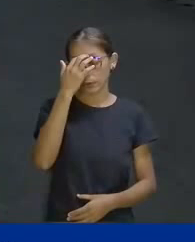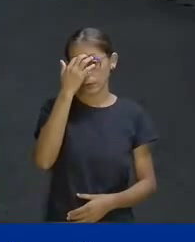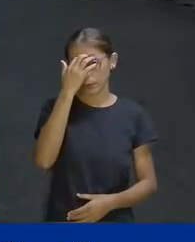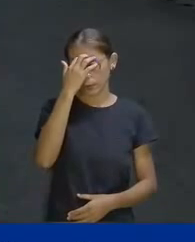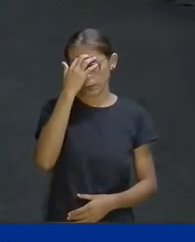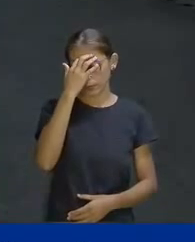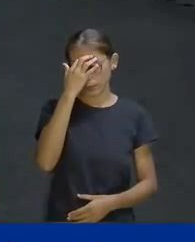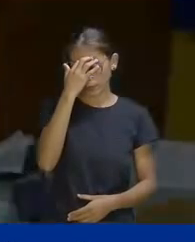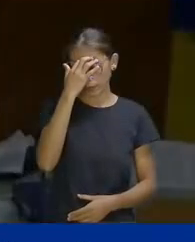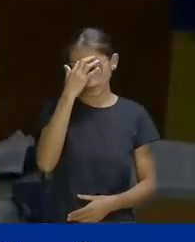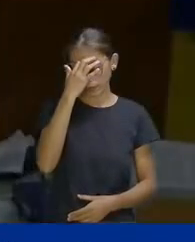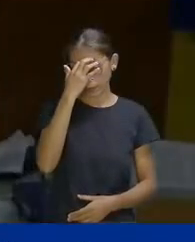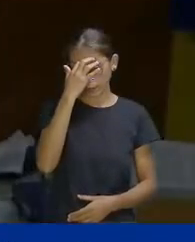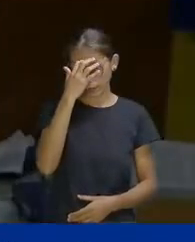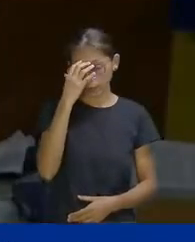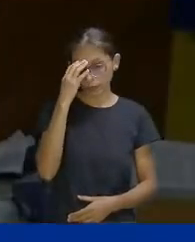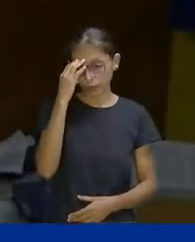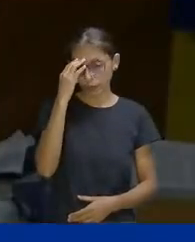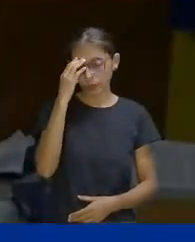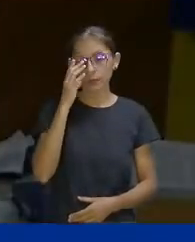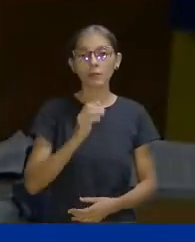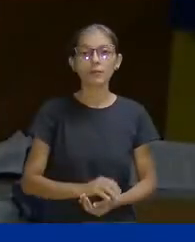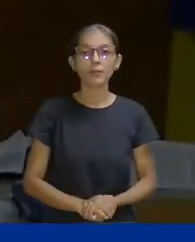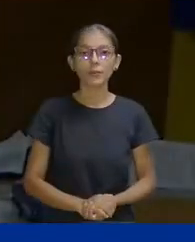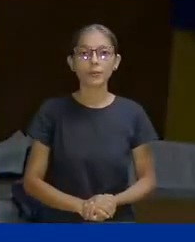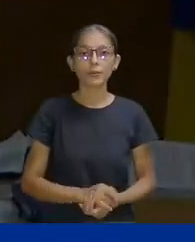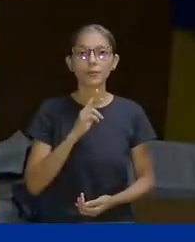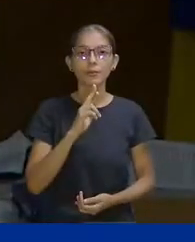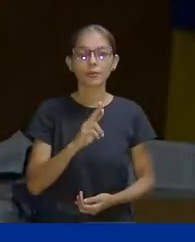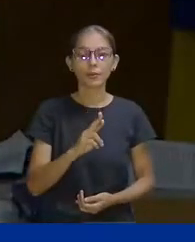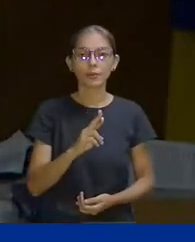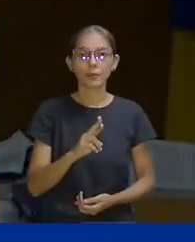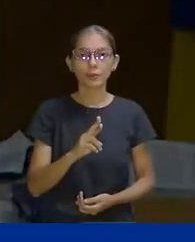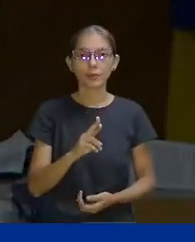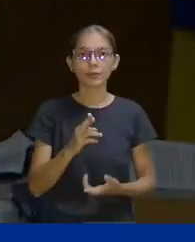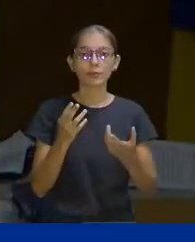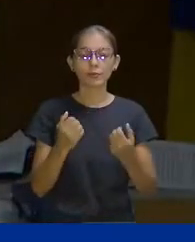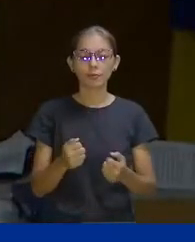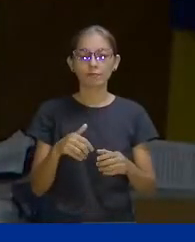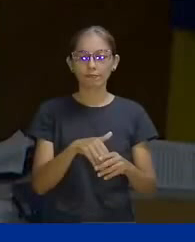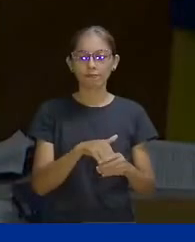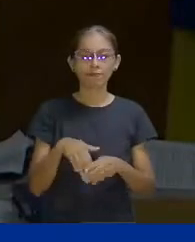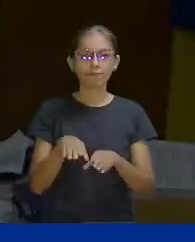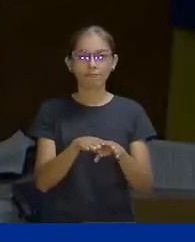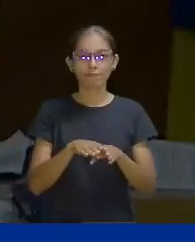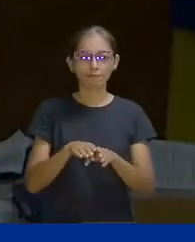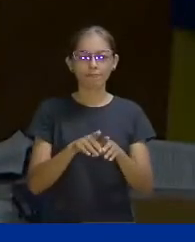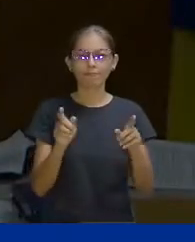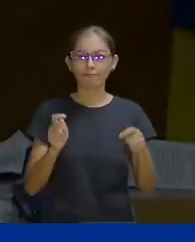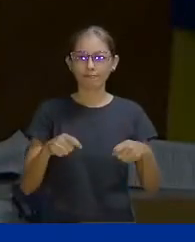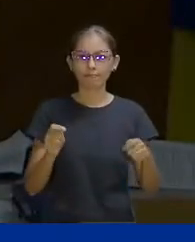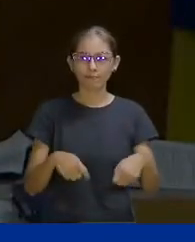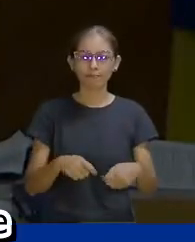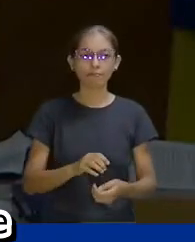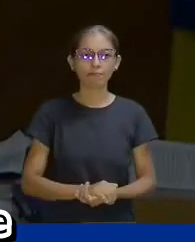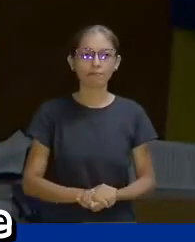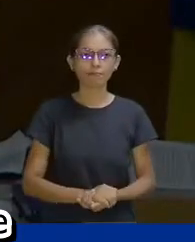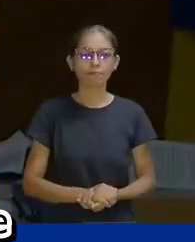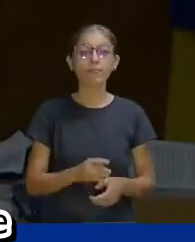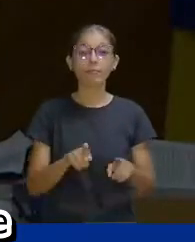Rivaldo, antes de anunciar então que foi aprovada a resolução, dizer que naquele dia eu lembro que nós estávamos indo, tinha um bicho